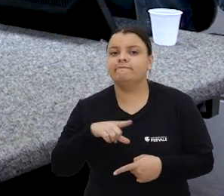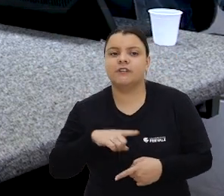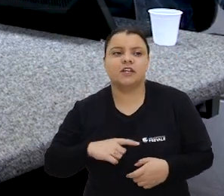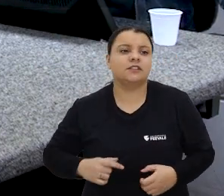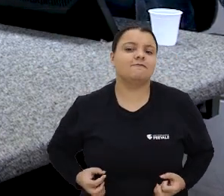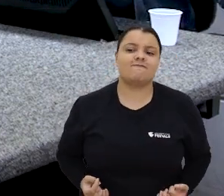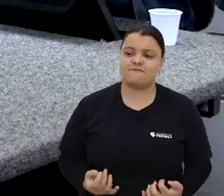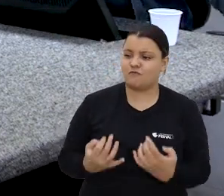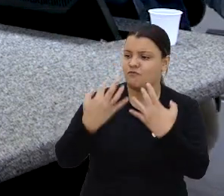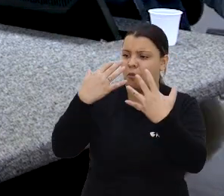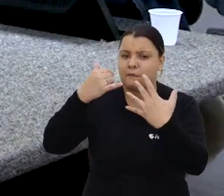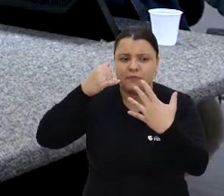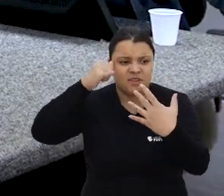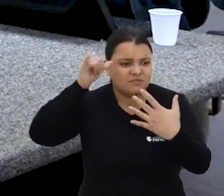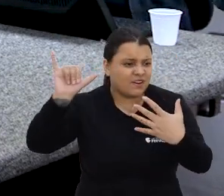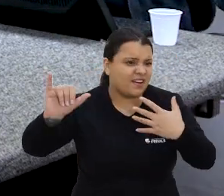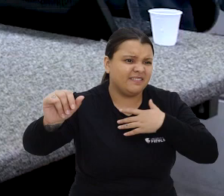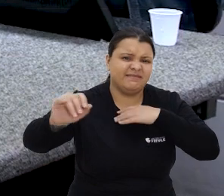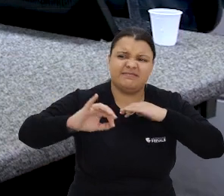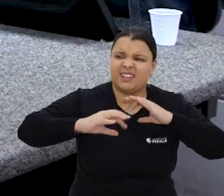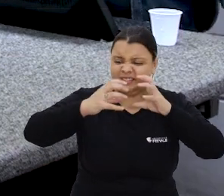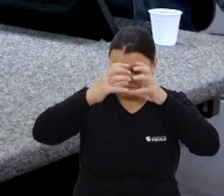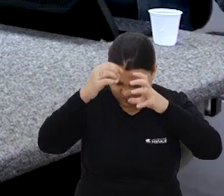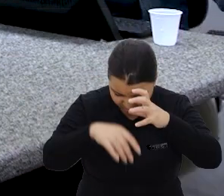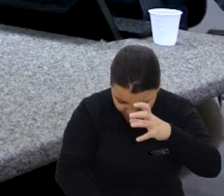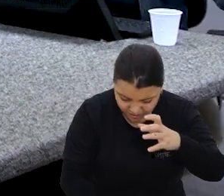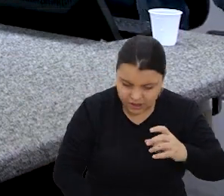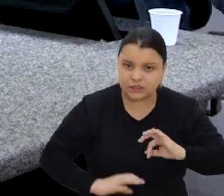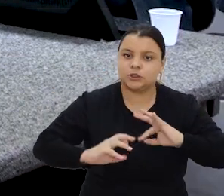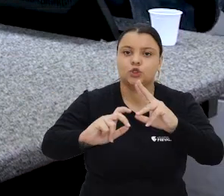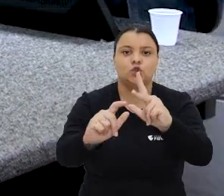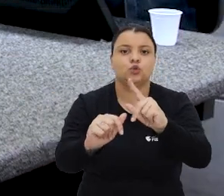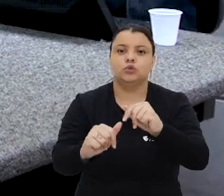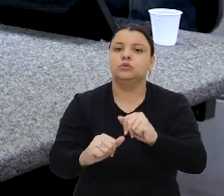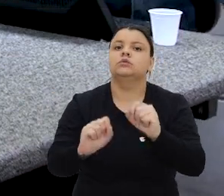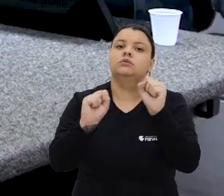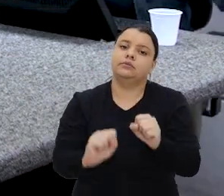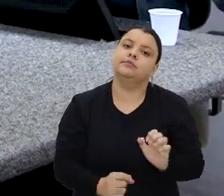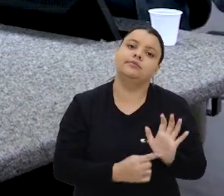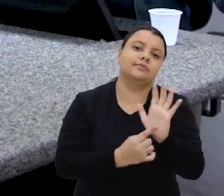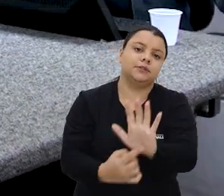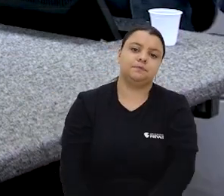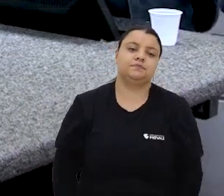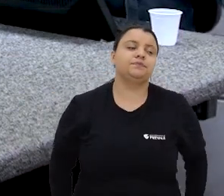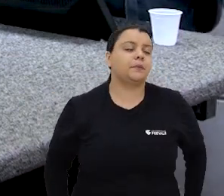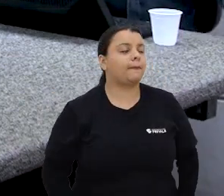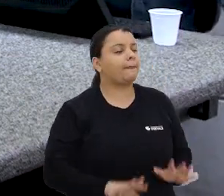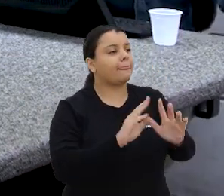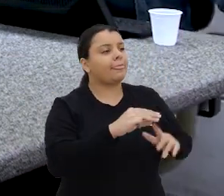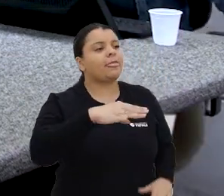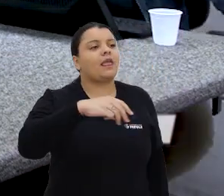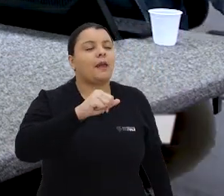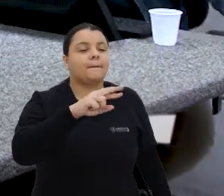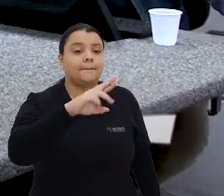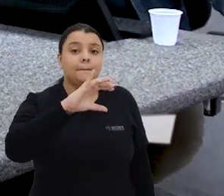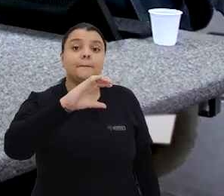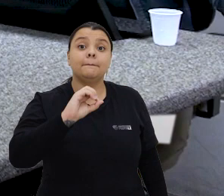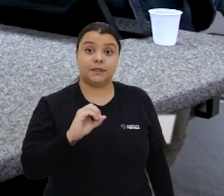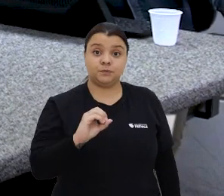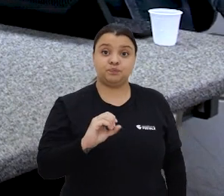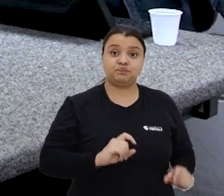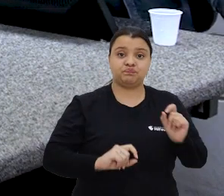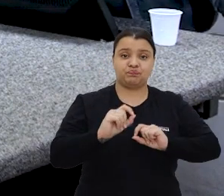buraco. É verdade. Tudo no caminho para impedir que a gente chegue naquele É lugar. verdade, é verdade. Márcio, olha só, tá? Fomos ali até